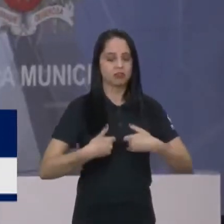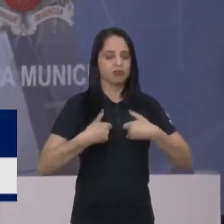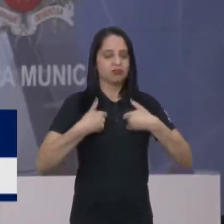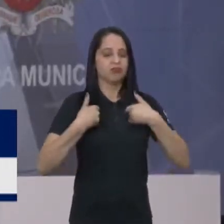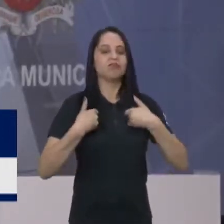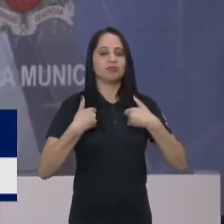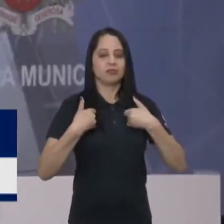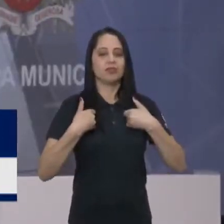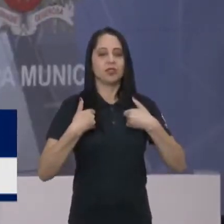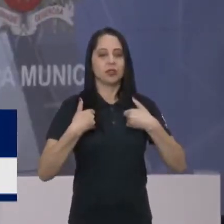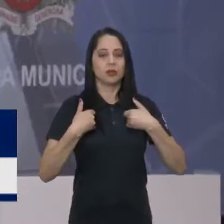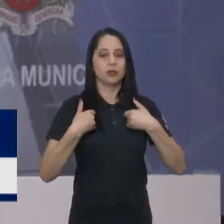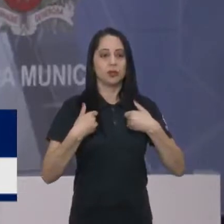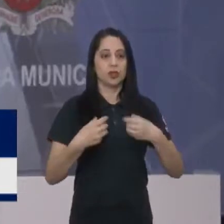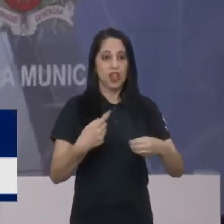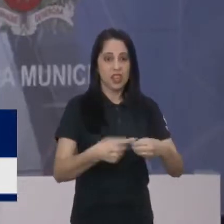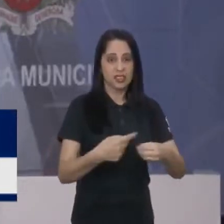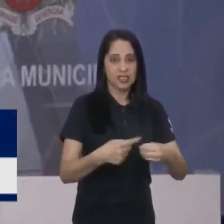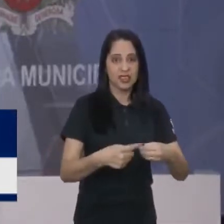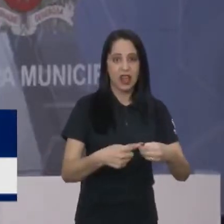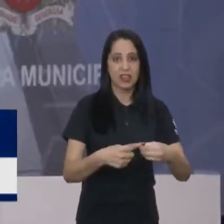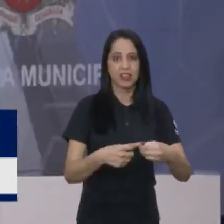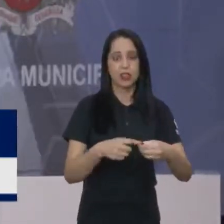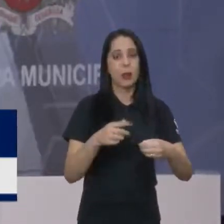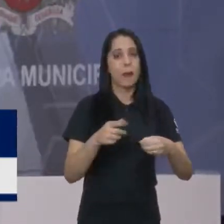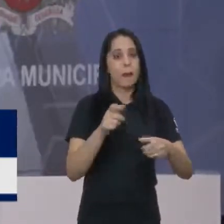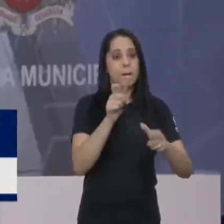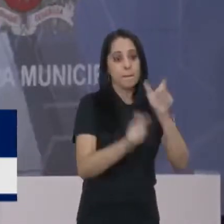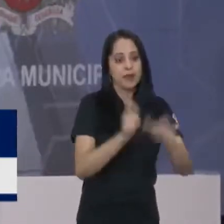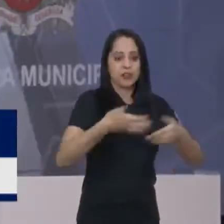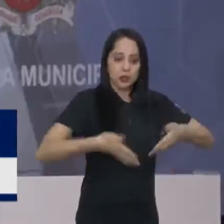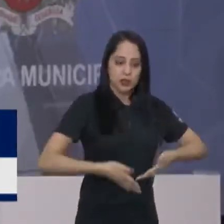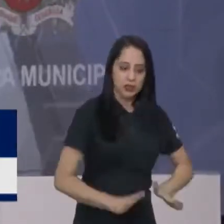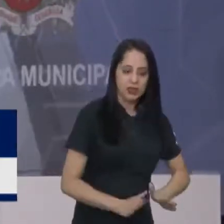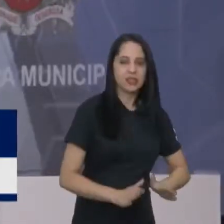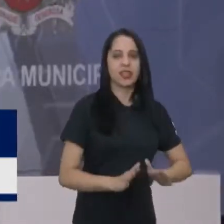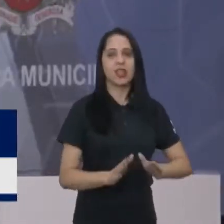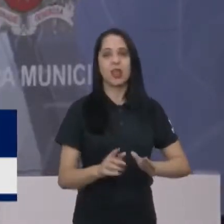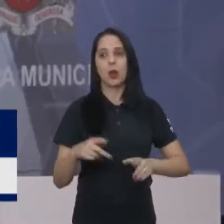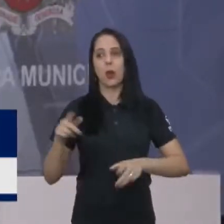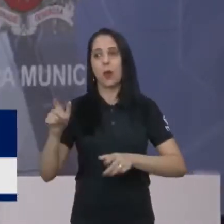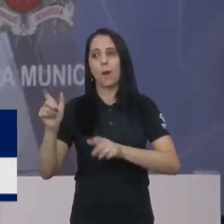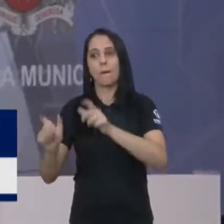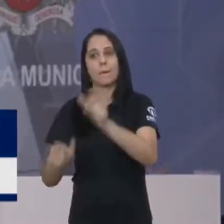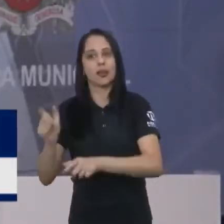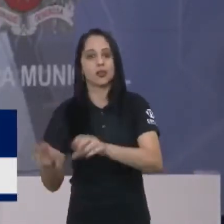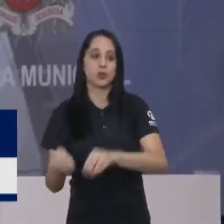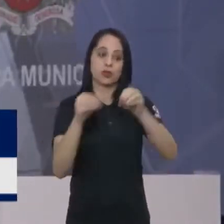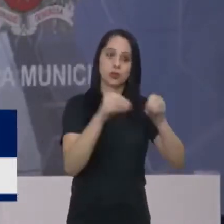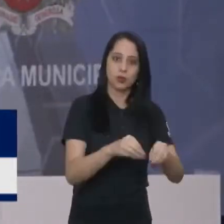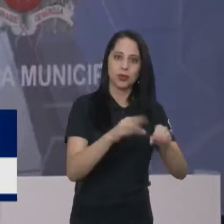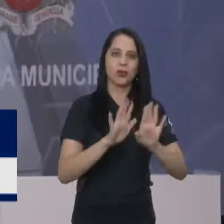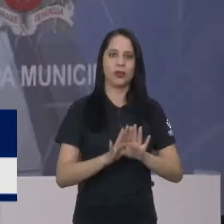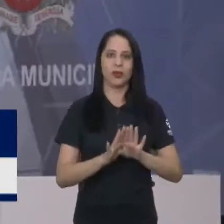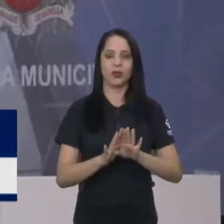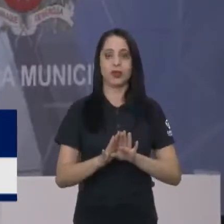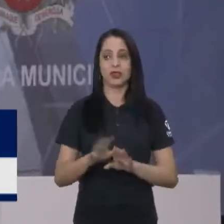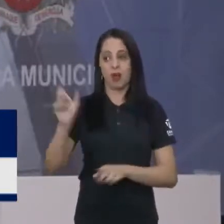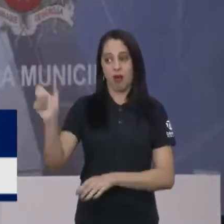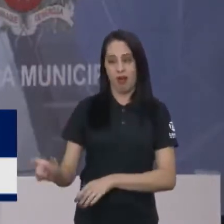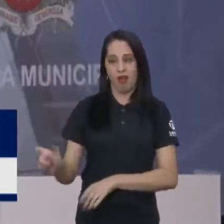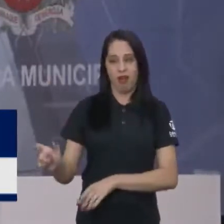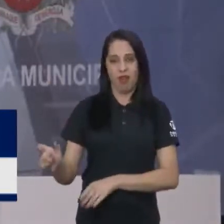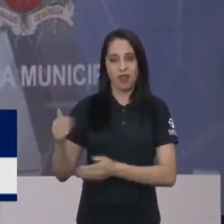gente que nasceu aqui, gente que veio para cá, gente que migrou. Ricardo começou a servir a nossa cidade na década de 70, um